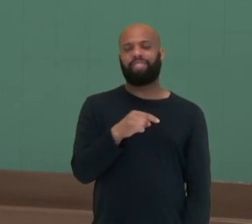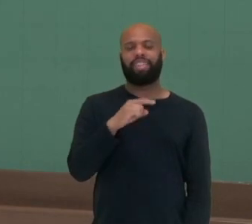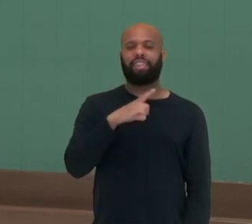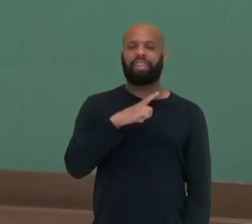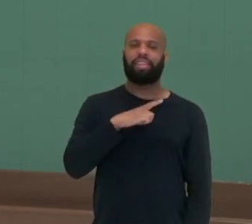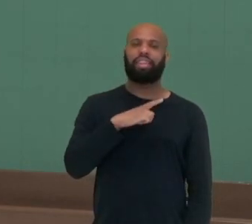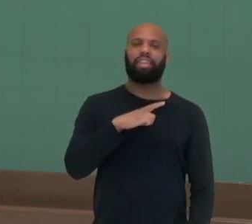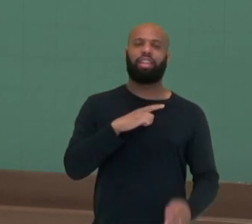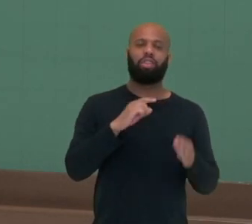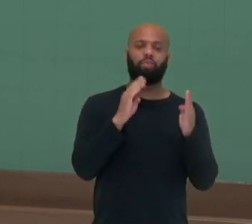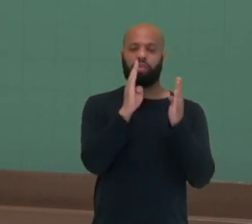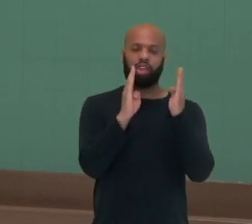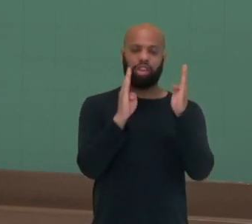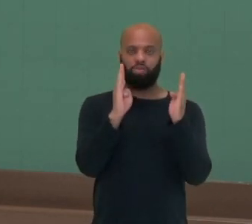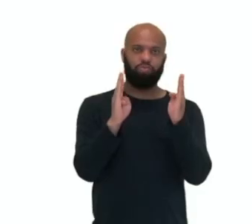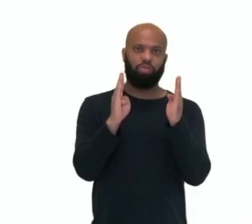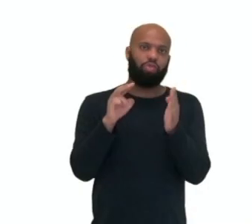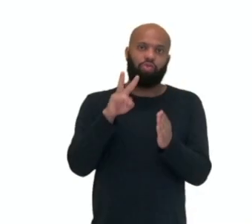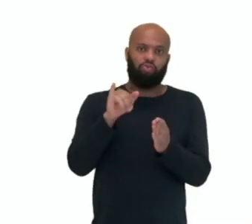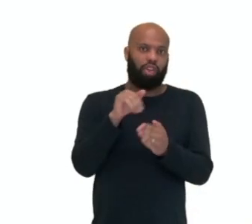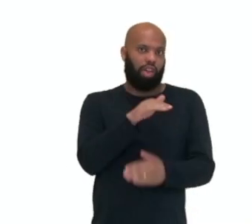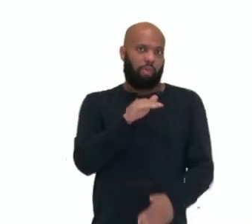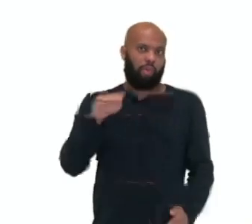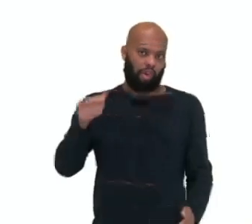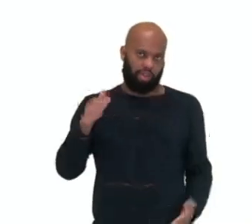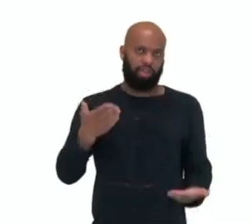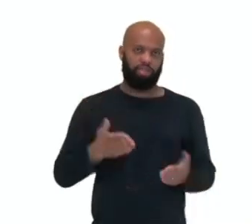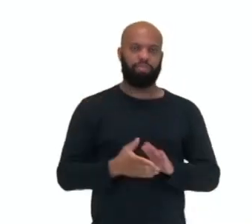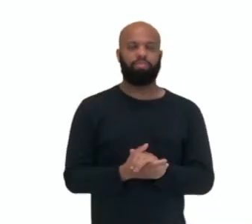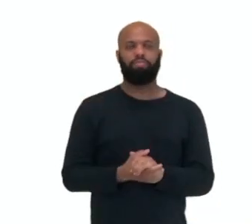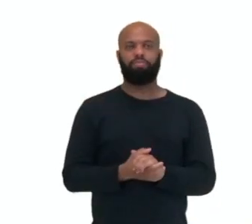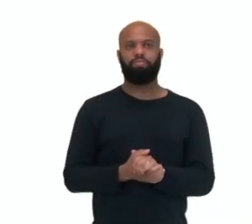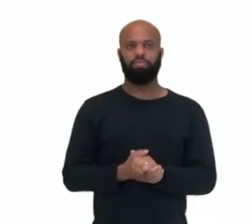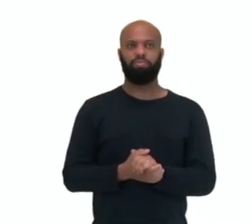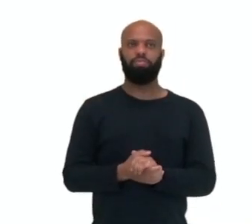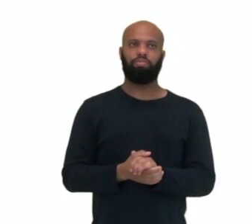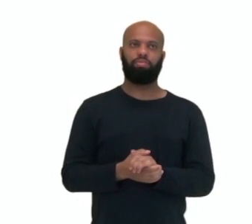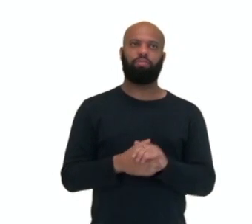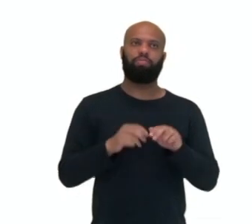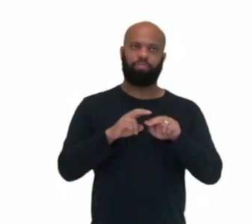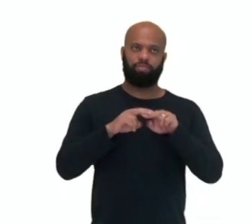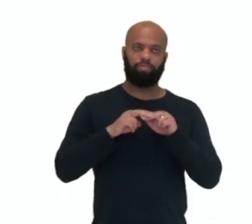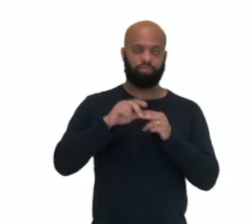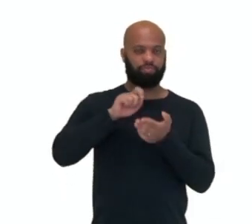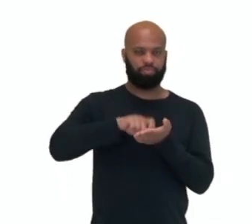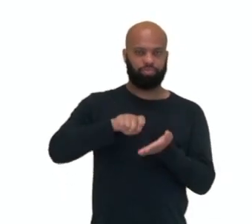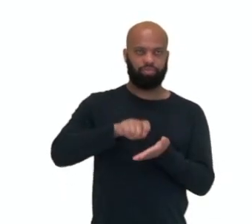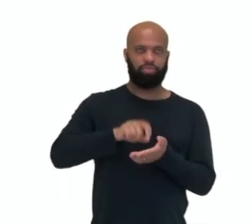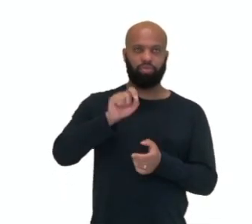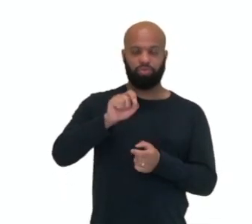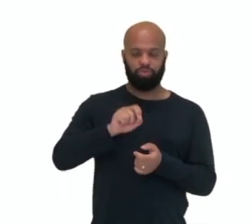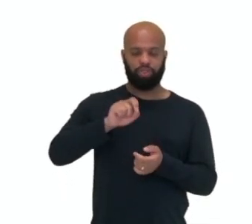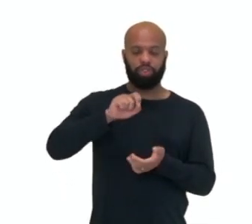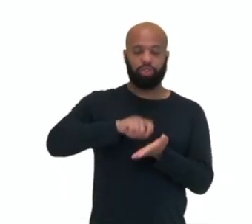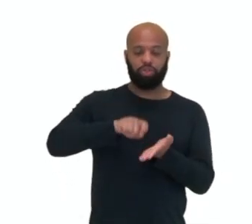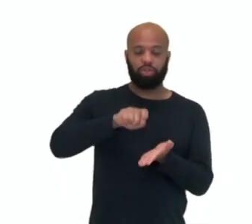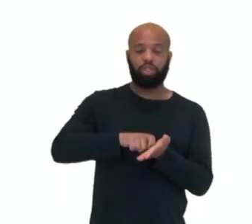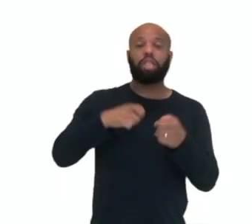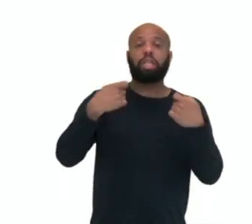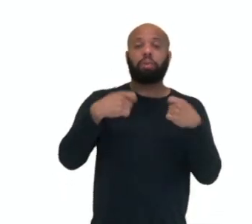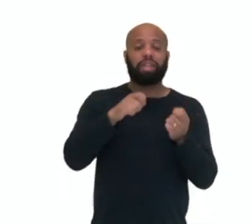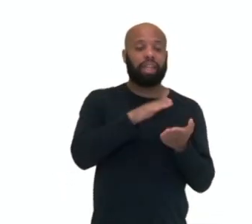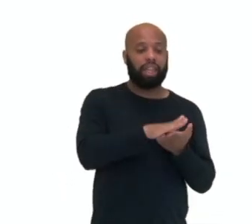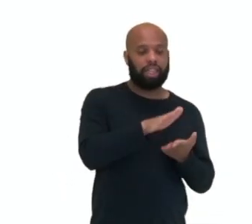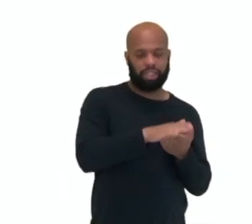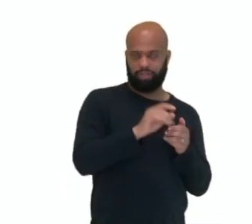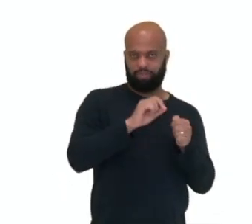de mercado. Então, tem que tomar bastante cuidado. Então, vamos lá. Portanto, anote bem os custos de produção,